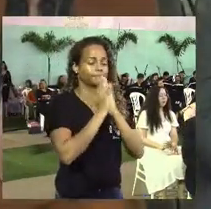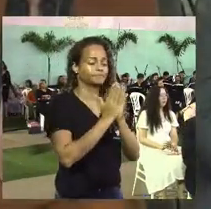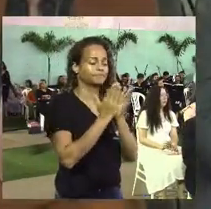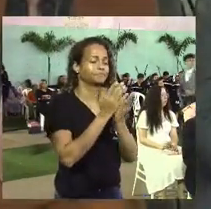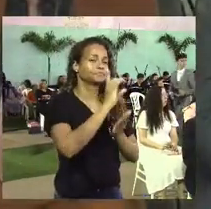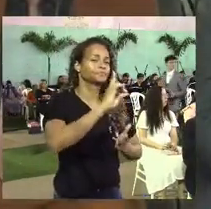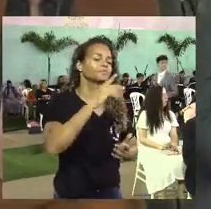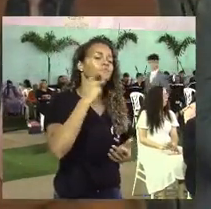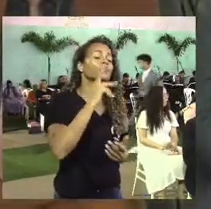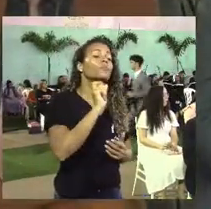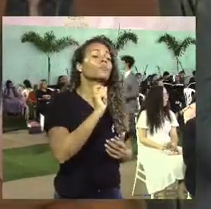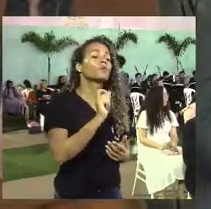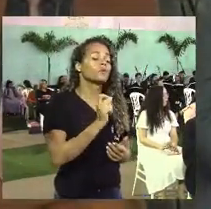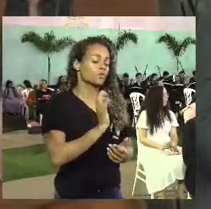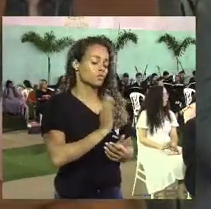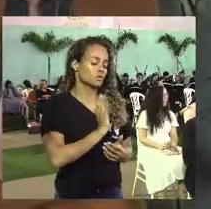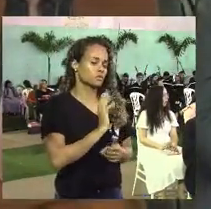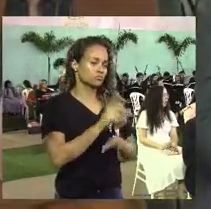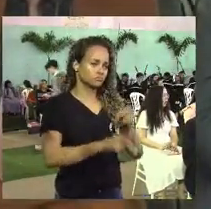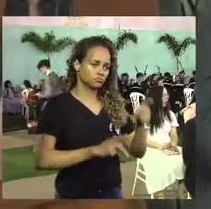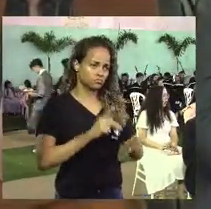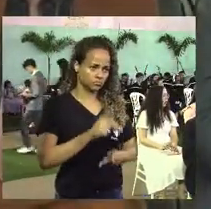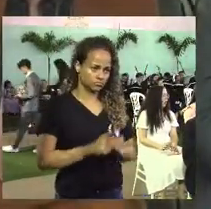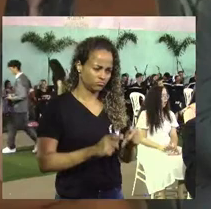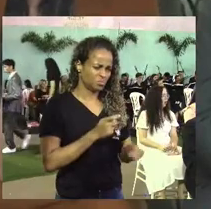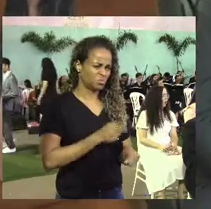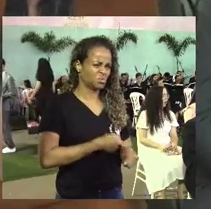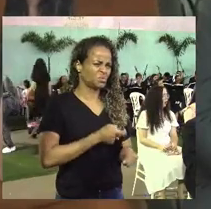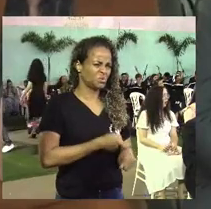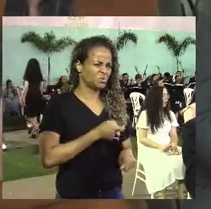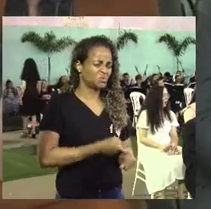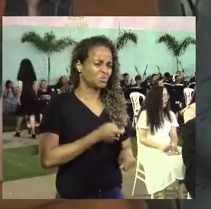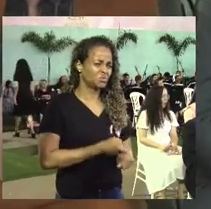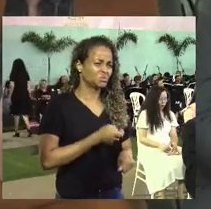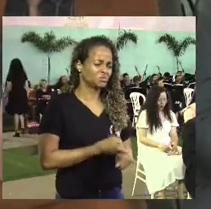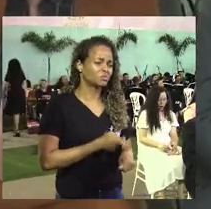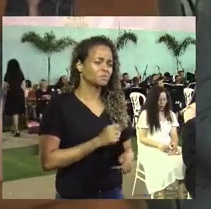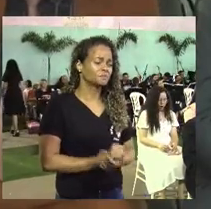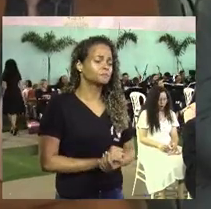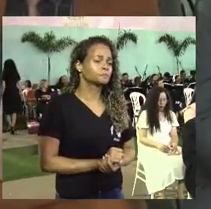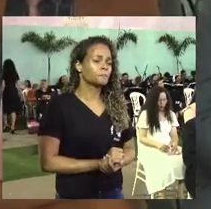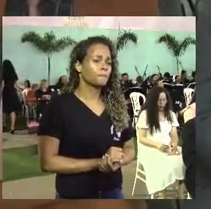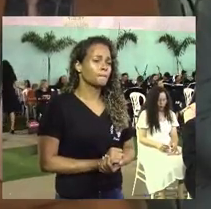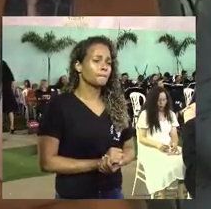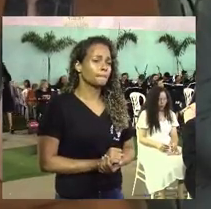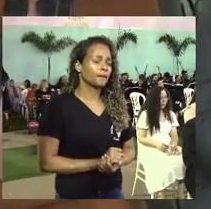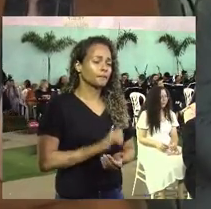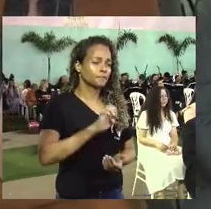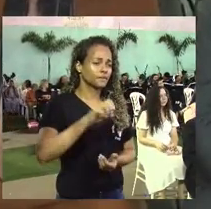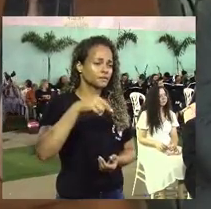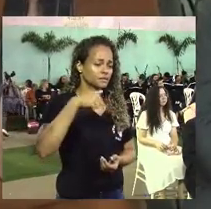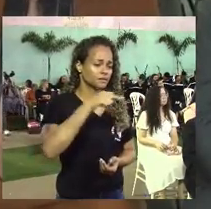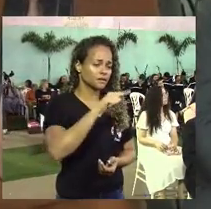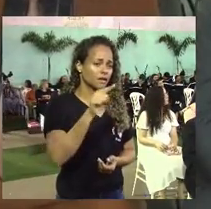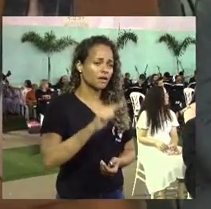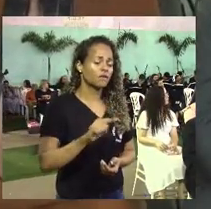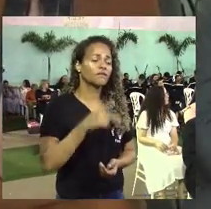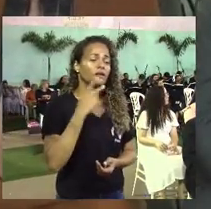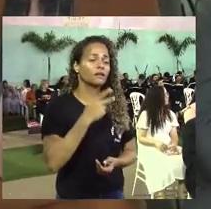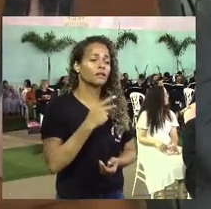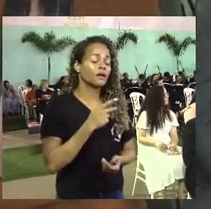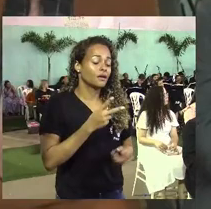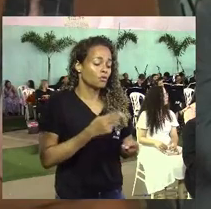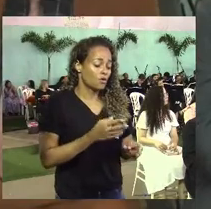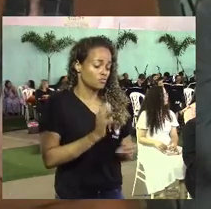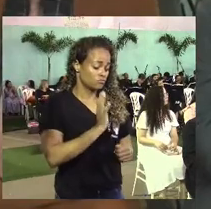que o coração do Povo era tão duro irmão lá em Ezequiel 36 26 que era como